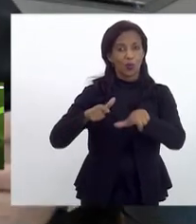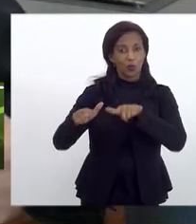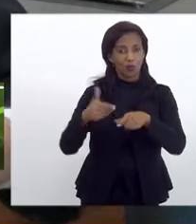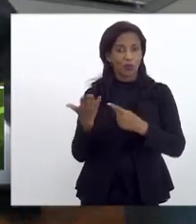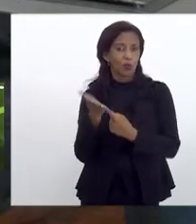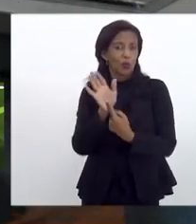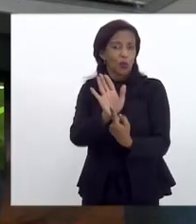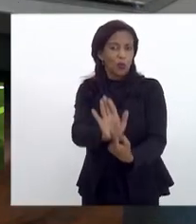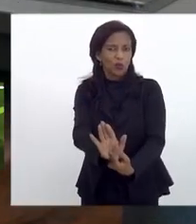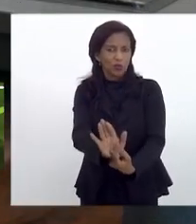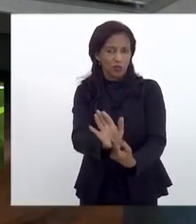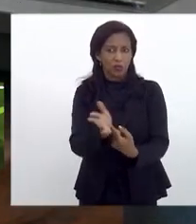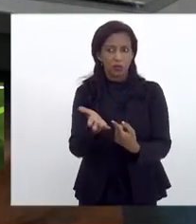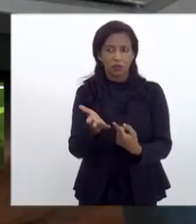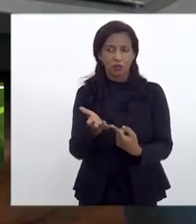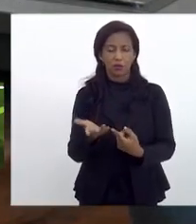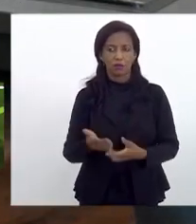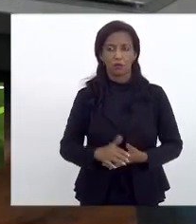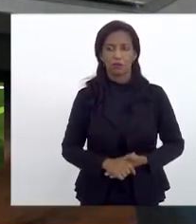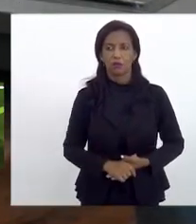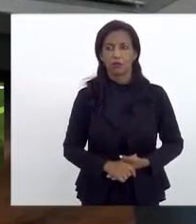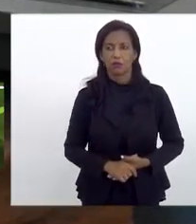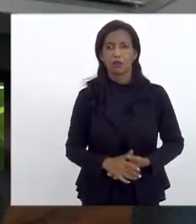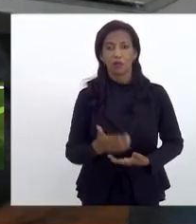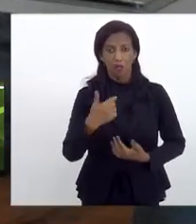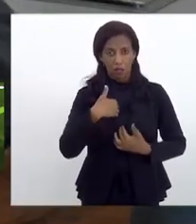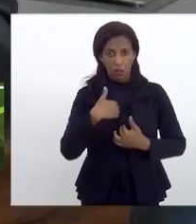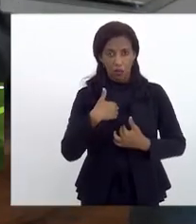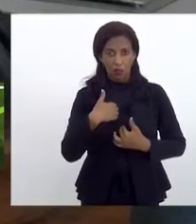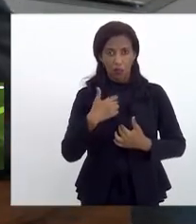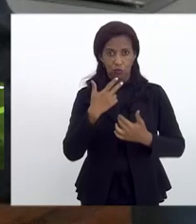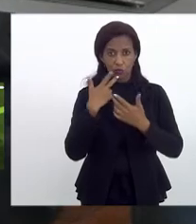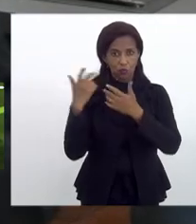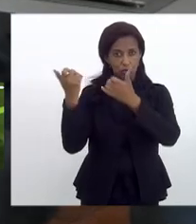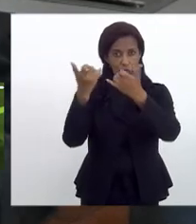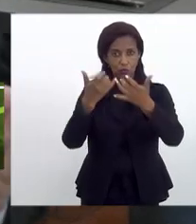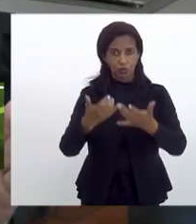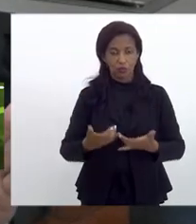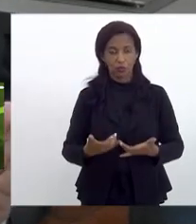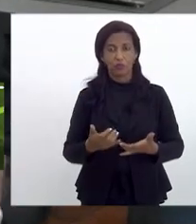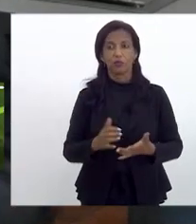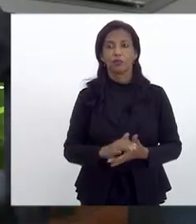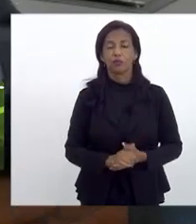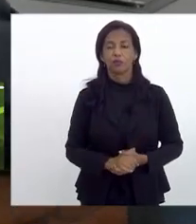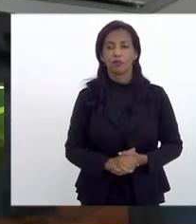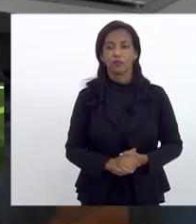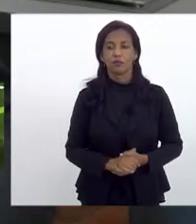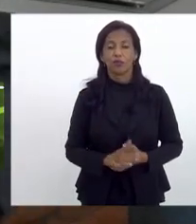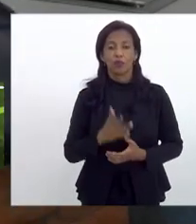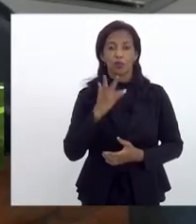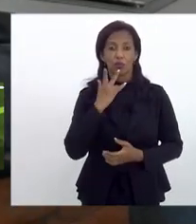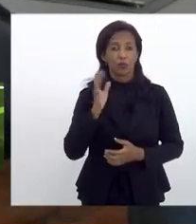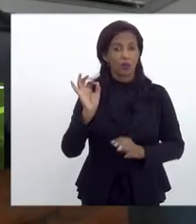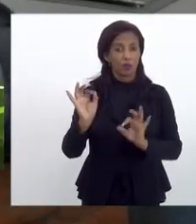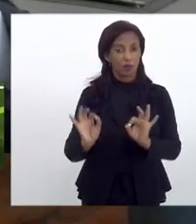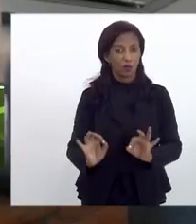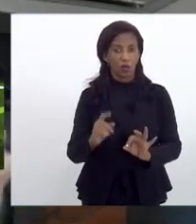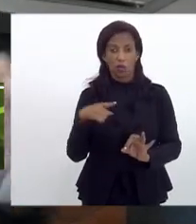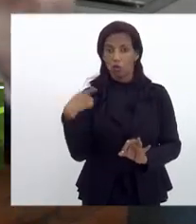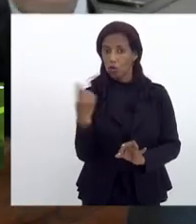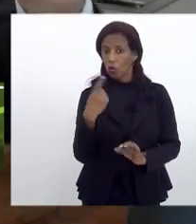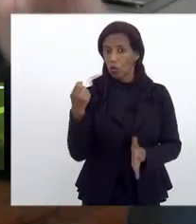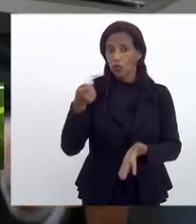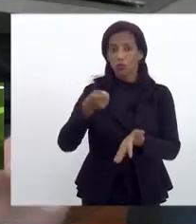demonstrar Não sim Isso Isso Eu compreendo Isso eu Não não Se concorda Não concorda É outra coisa Estou dizendo o seguinte Nós não somos